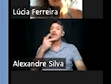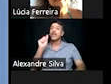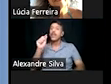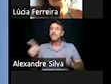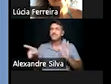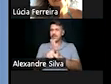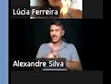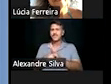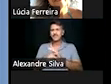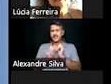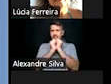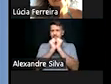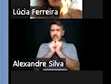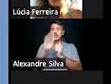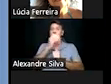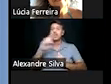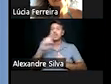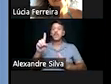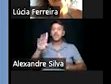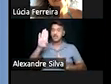naturalista, do Jean-Baptiste Debré,